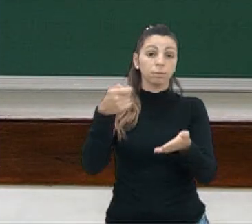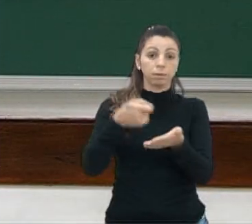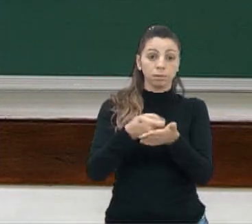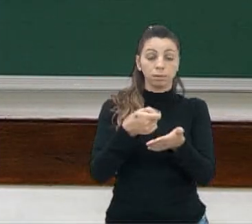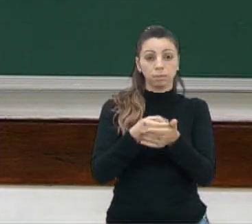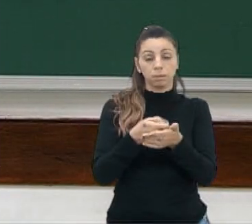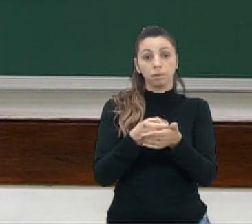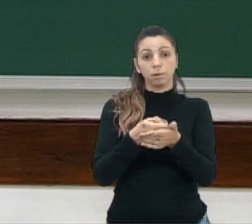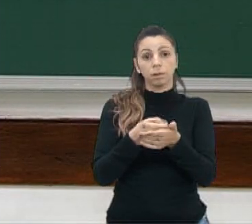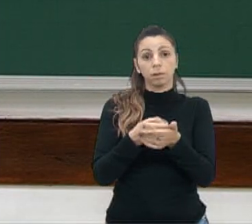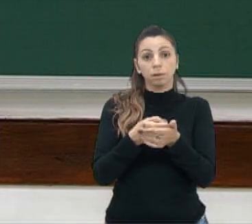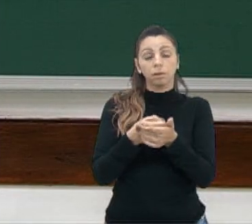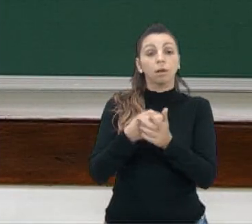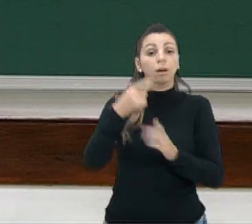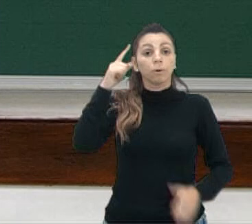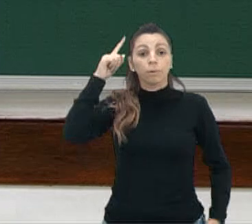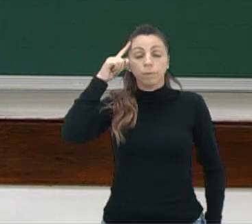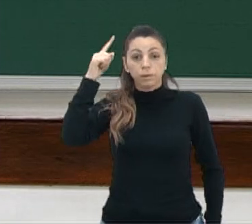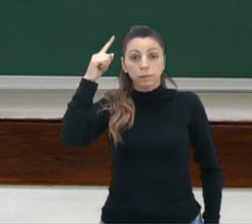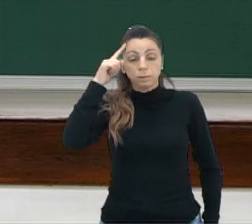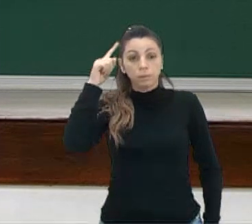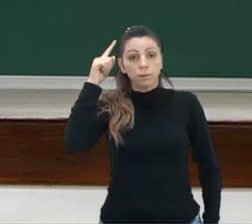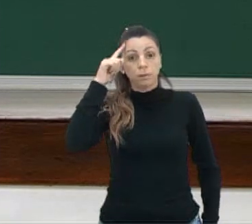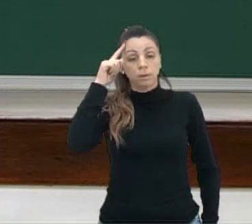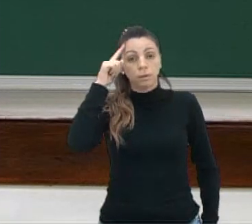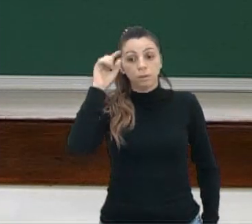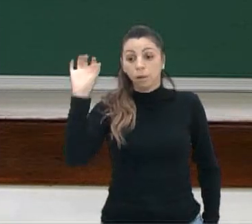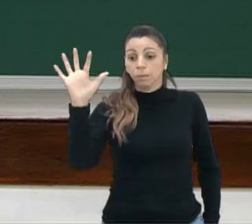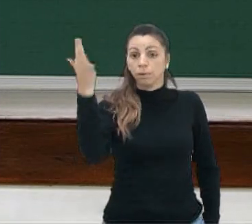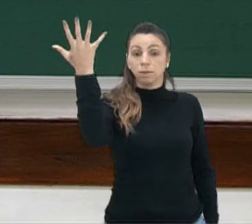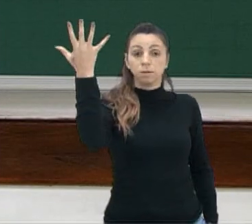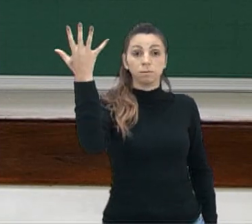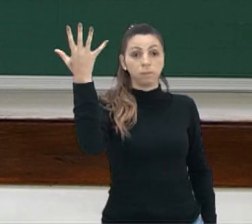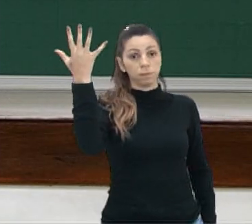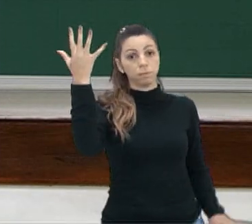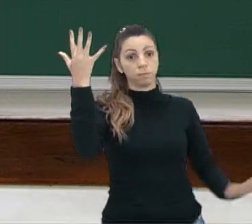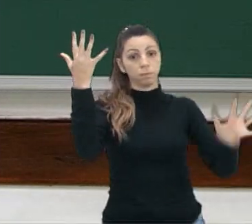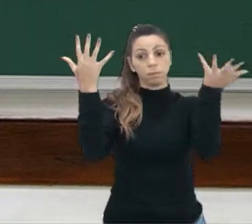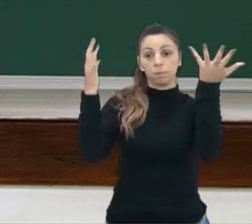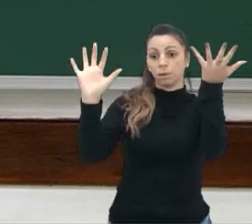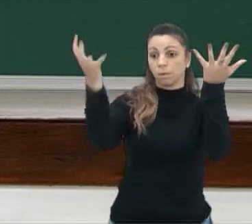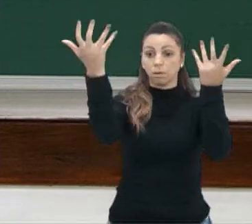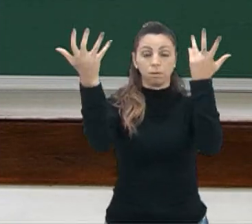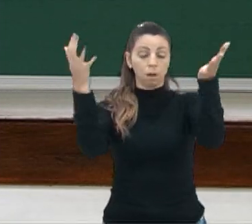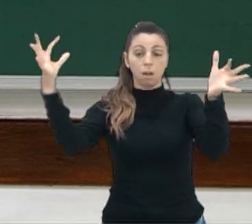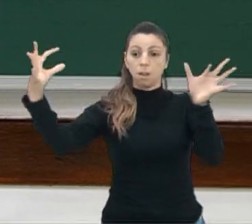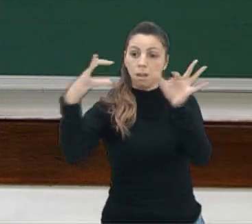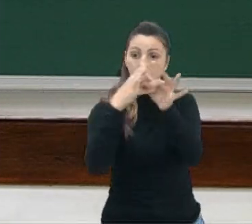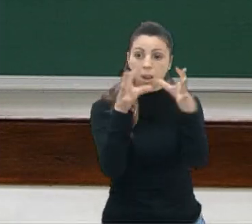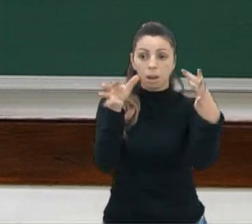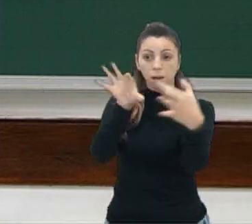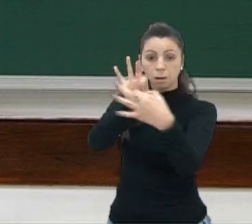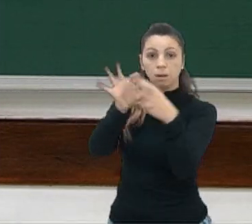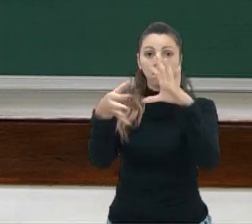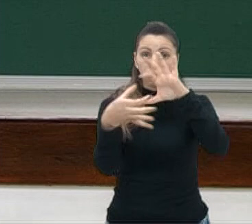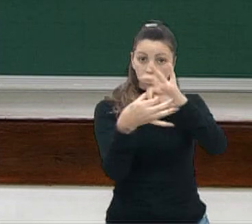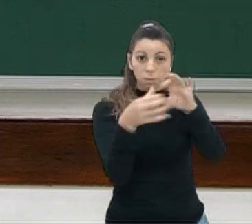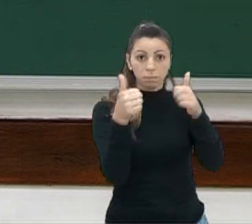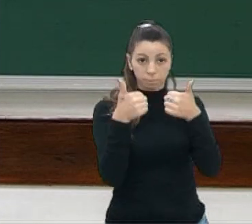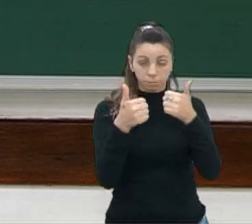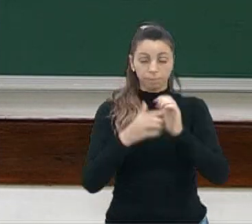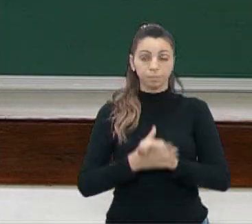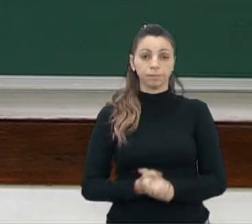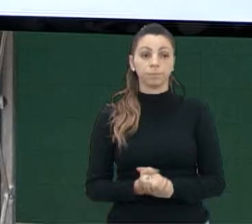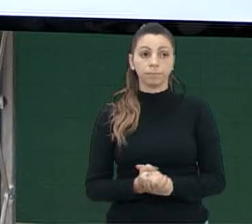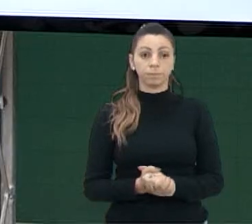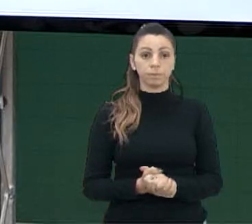ao cotidiano, aos fatos mais ou menos do tempo ali. Bom, vamos um pouco agora para a